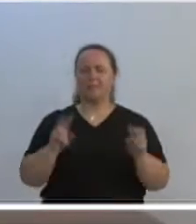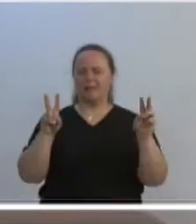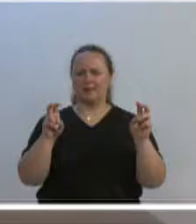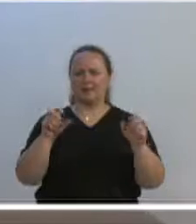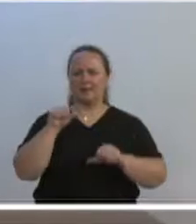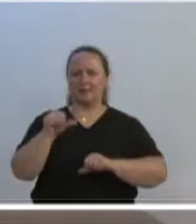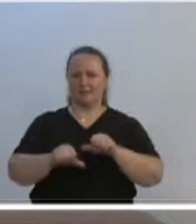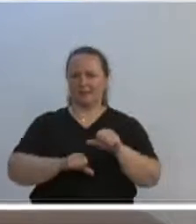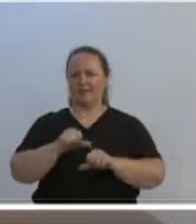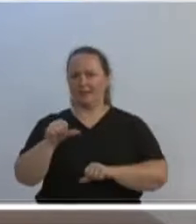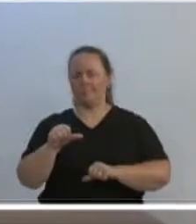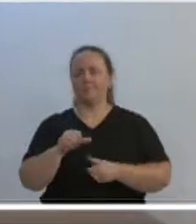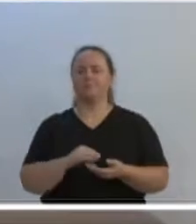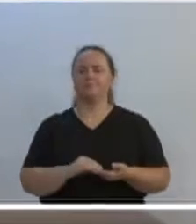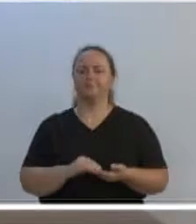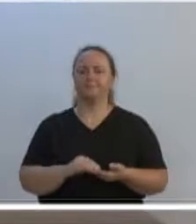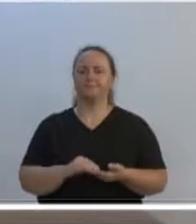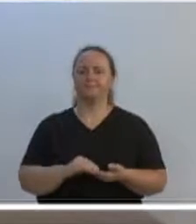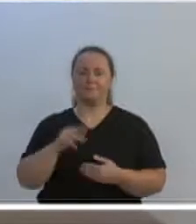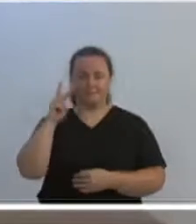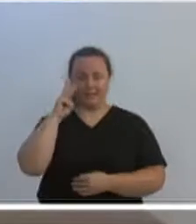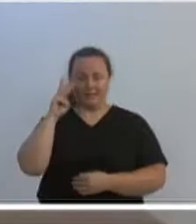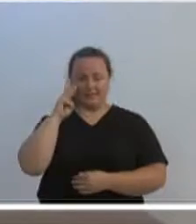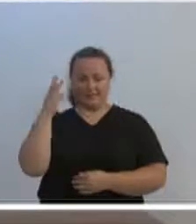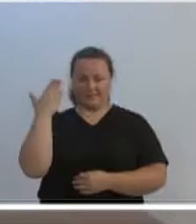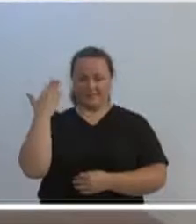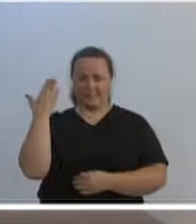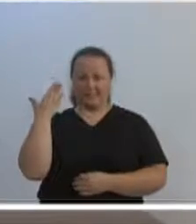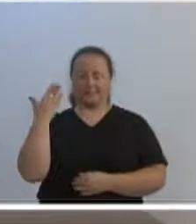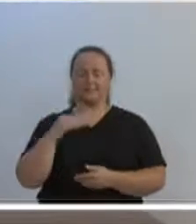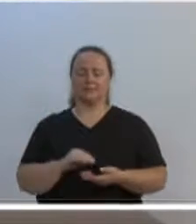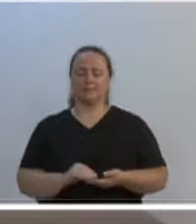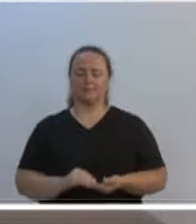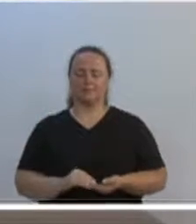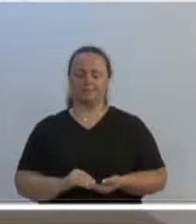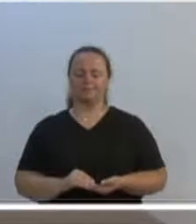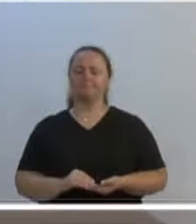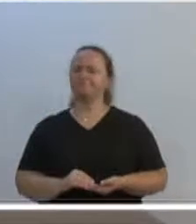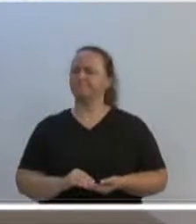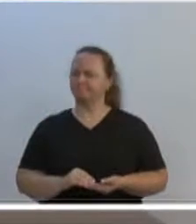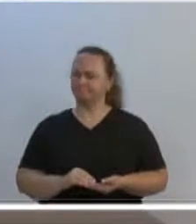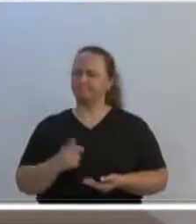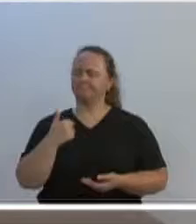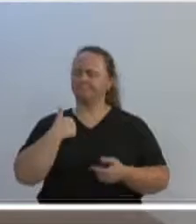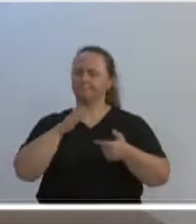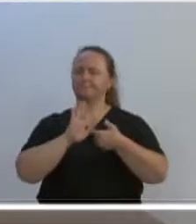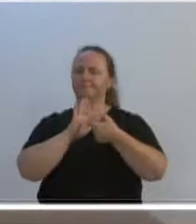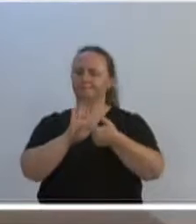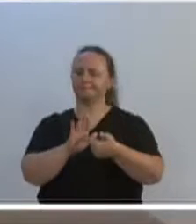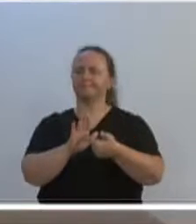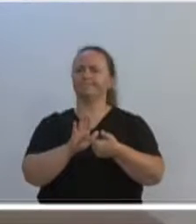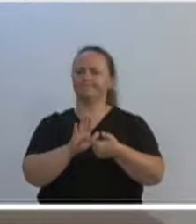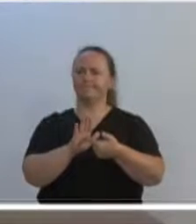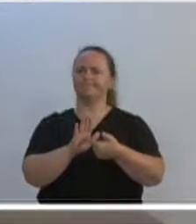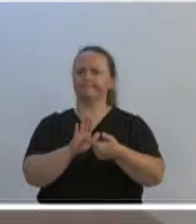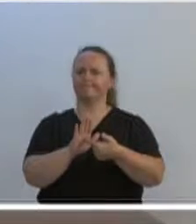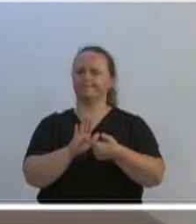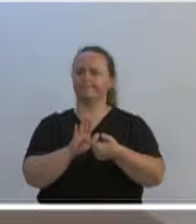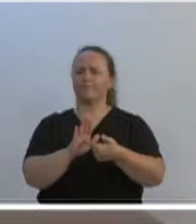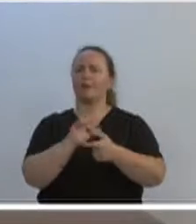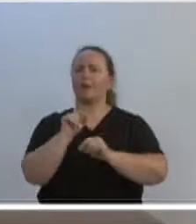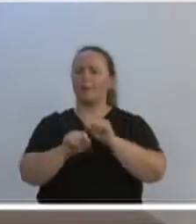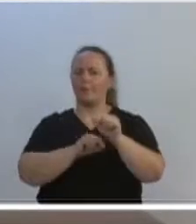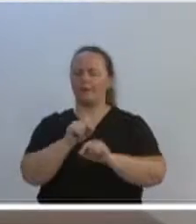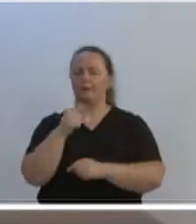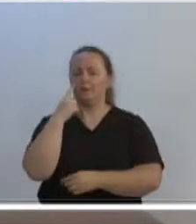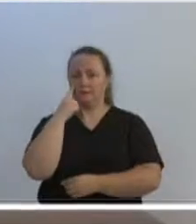última sessão, vereador Almir, eu trouxe aqui um dado interessante e preocupante para